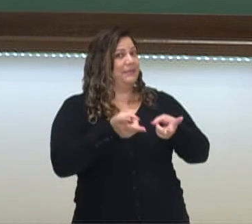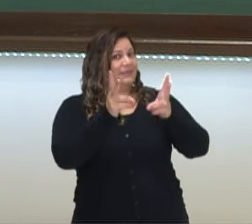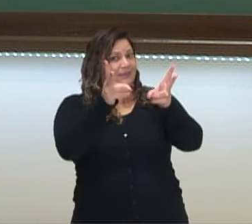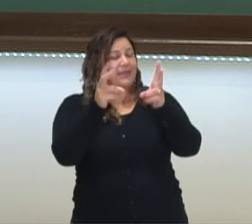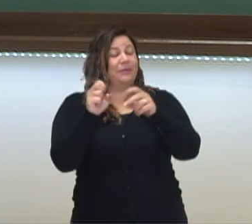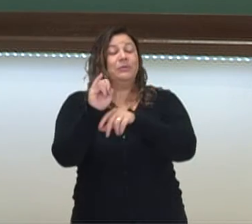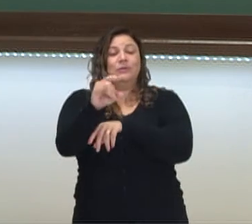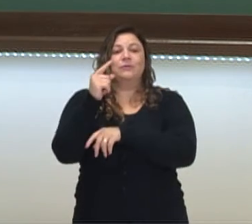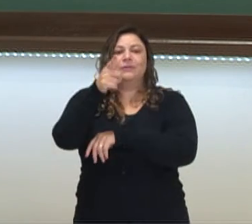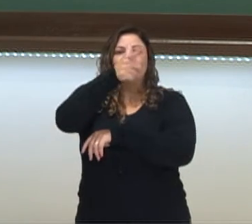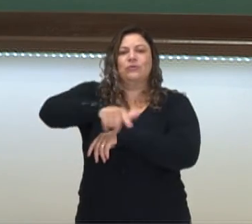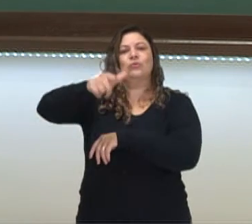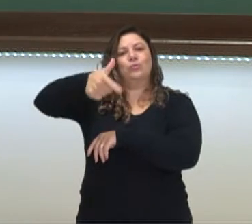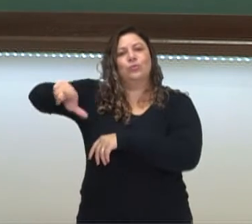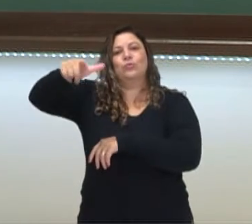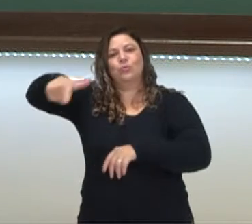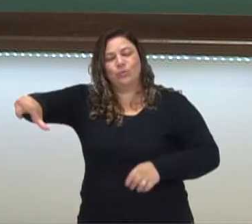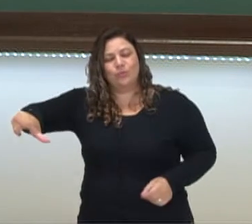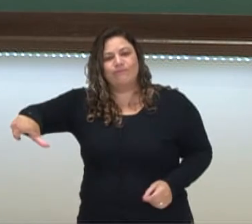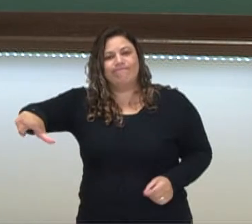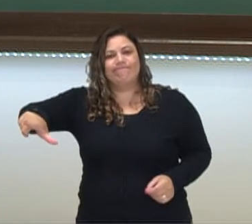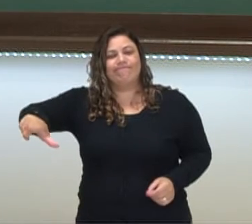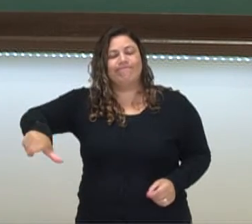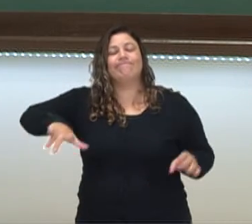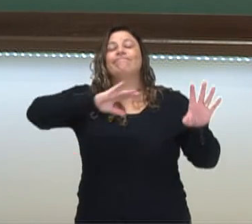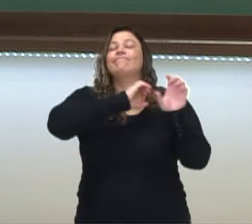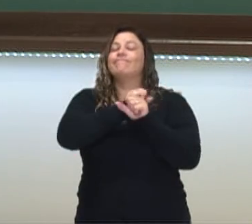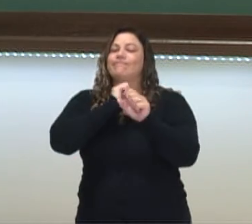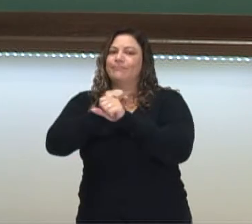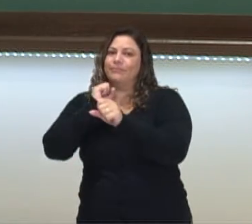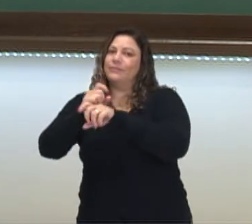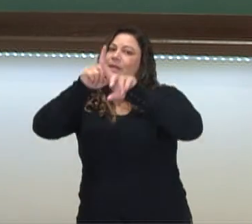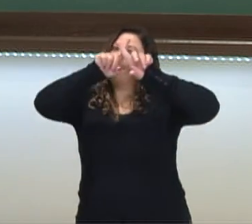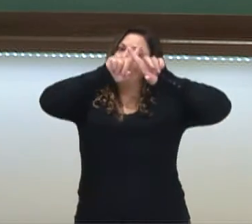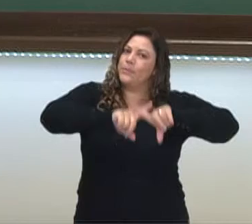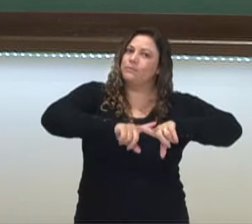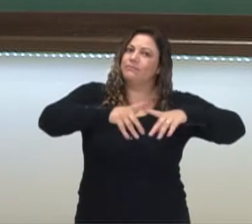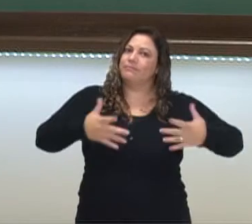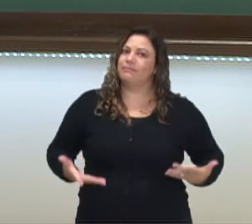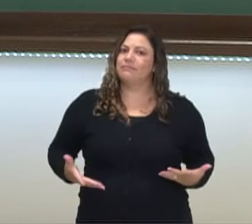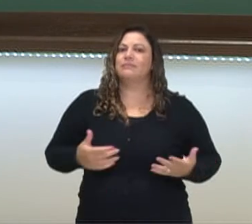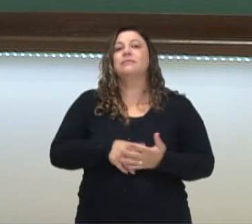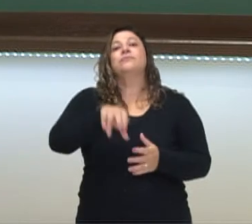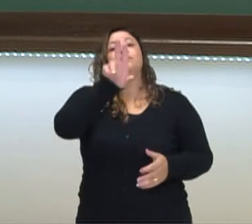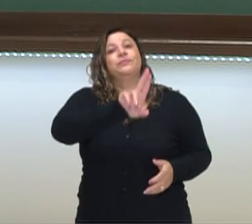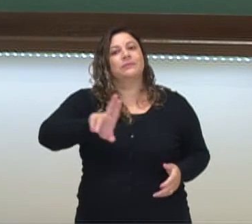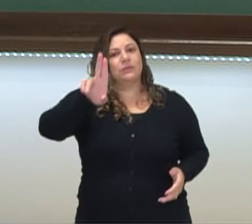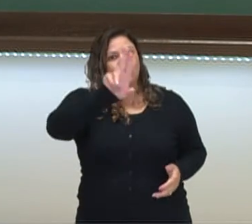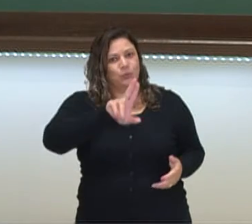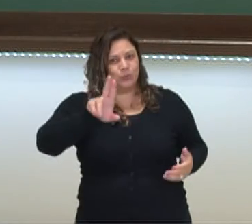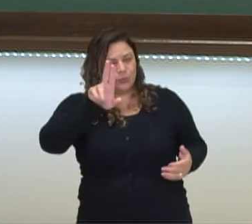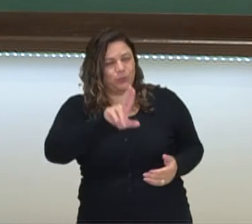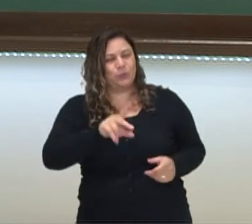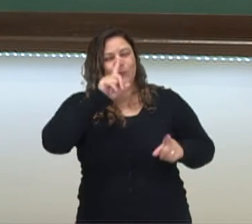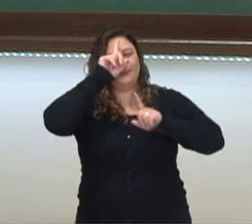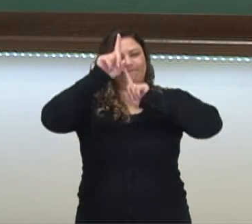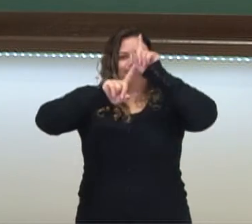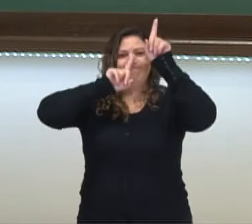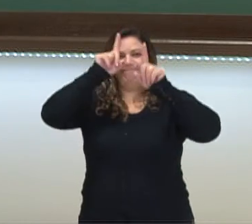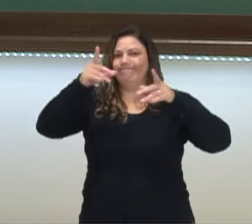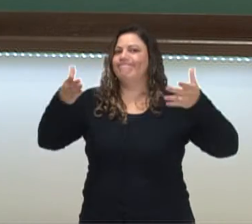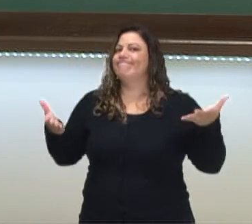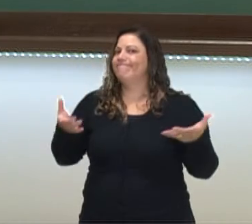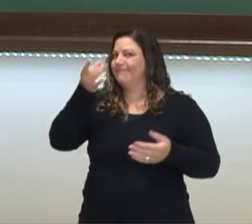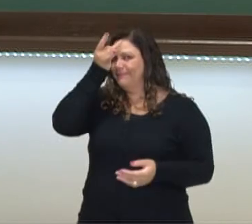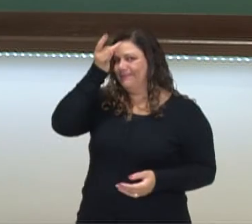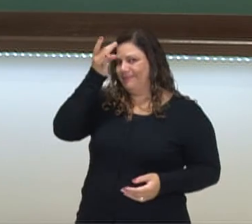se você está repetindo o mesmo número numa soma, é multiplicação. Então, use as ideias que facilitam